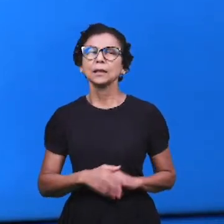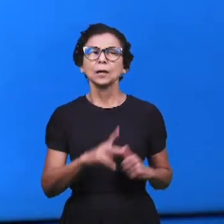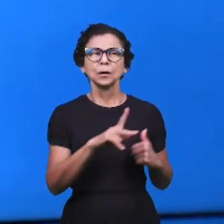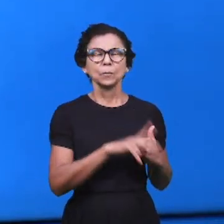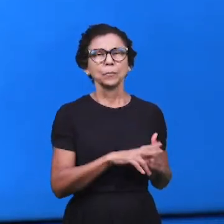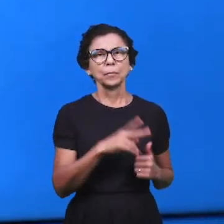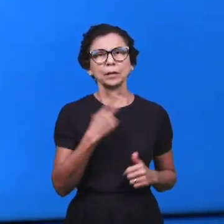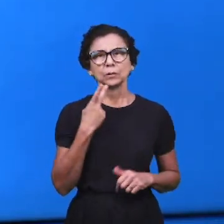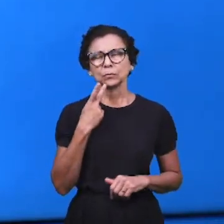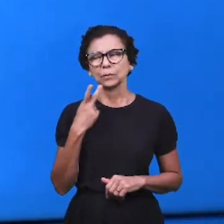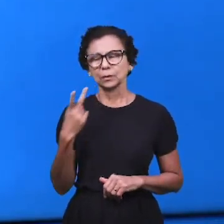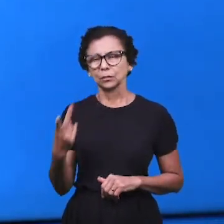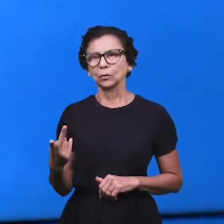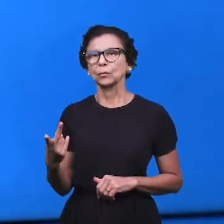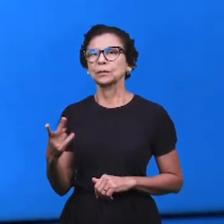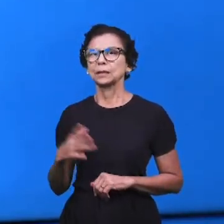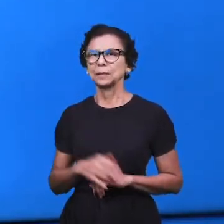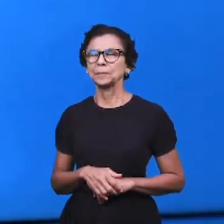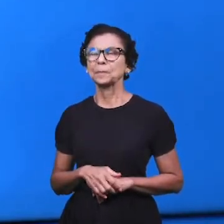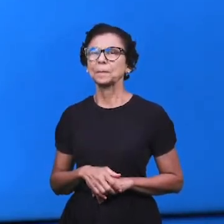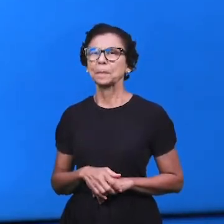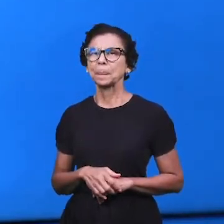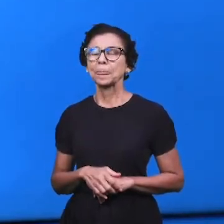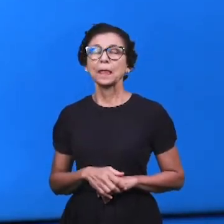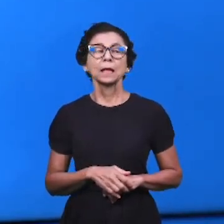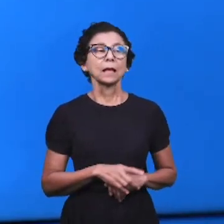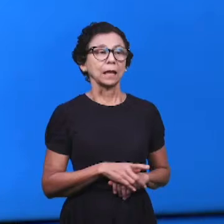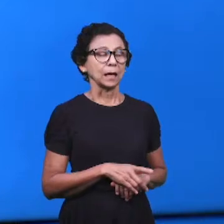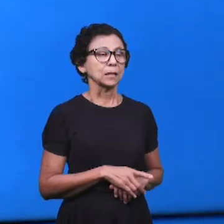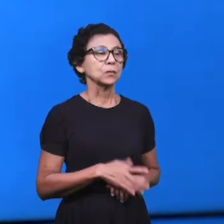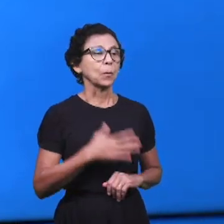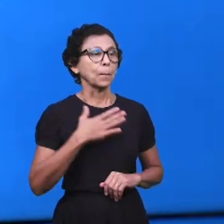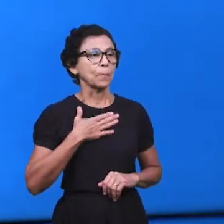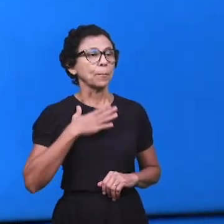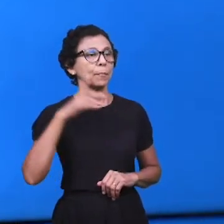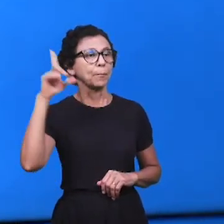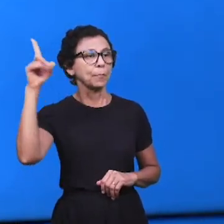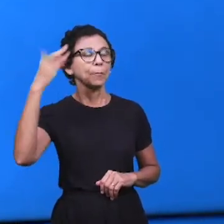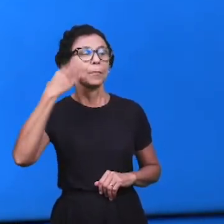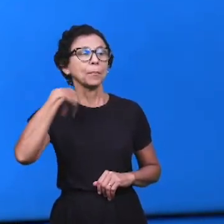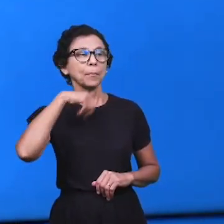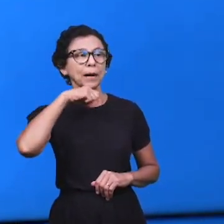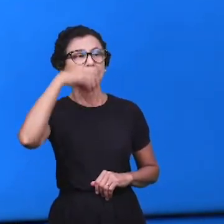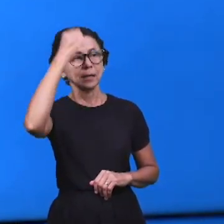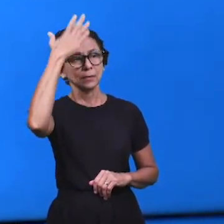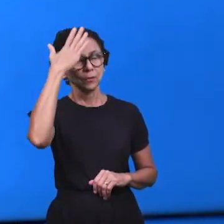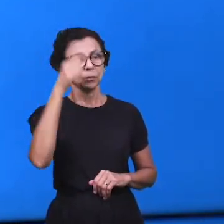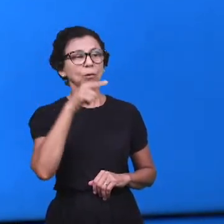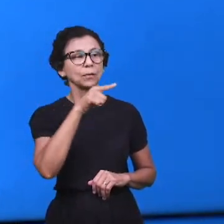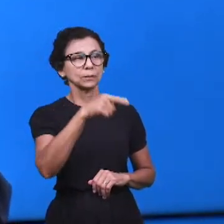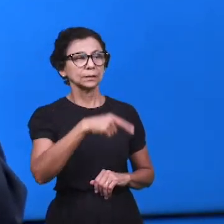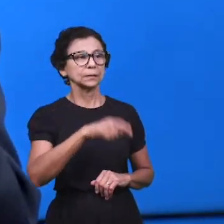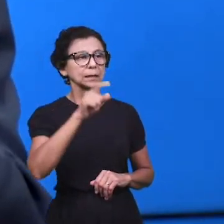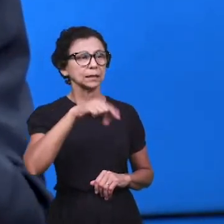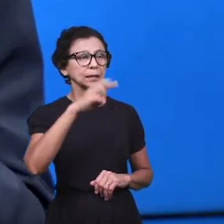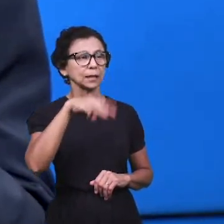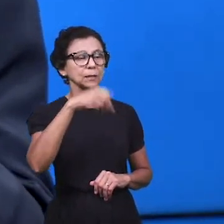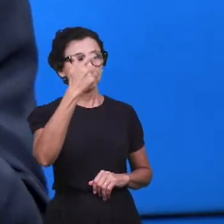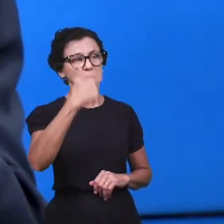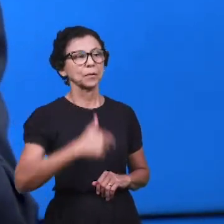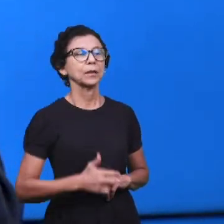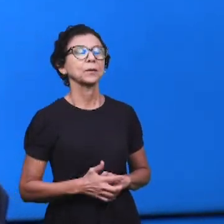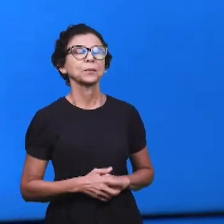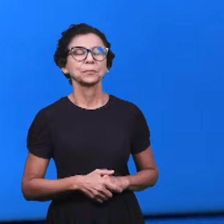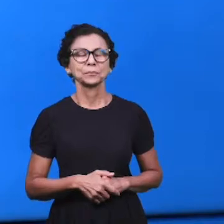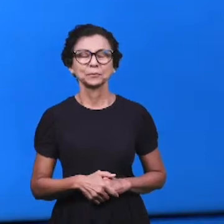o sangue que te revelou isso, mas meu Pai que está nos céus. Então foi muito bem respondido, tanto pelo Heitor Ramos, lá de Abadia